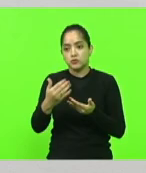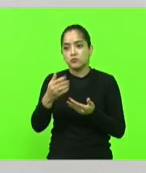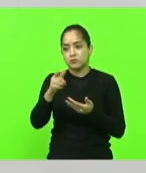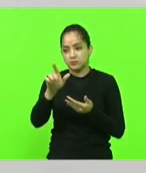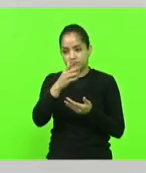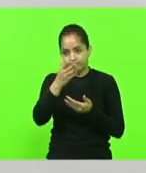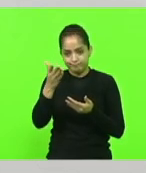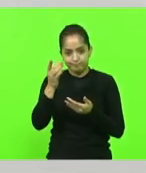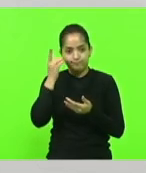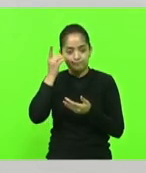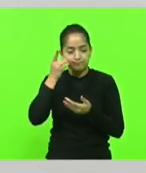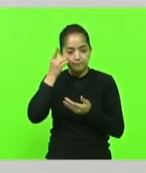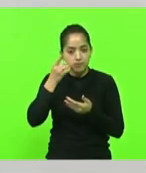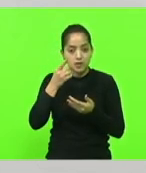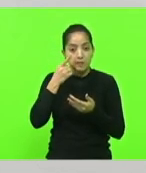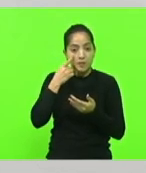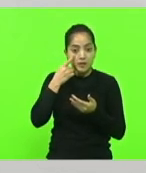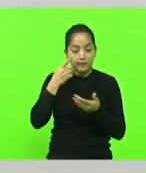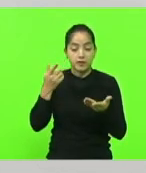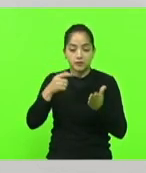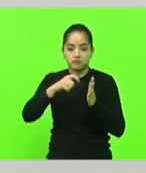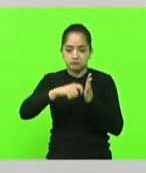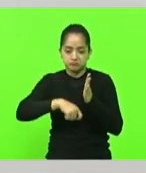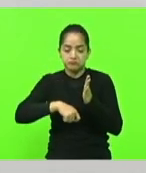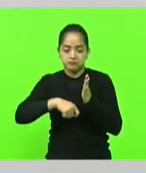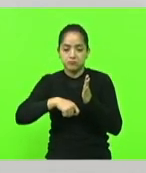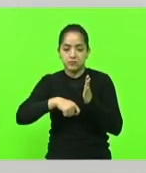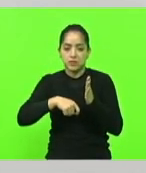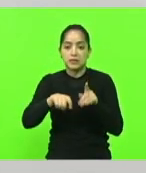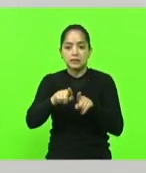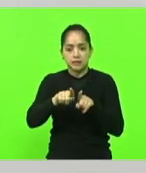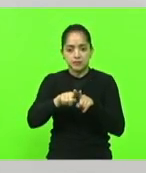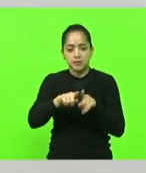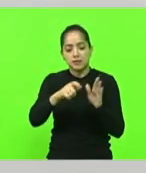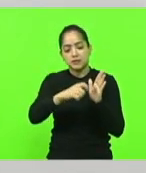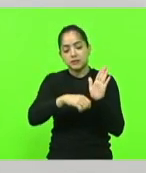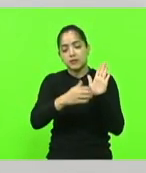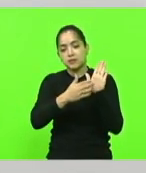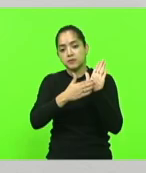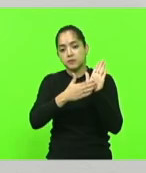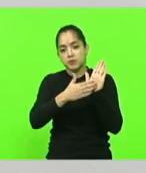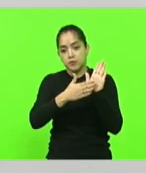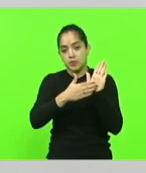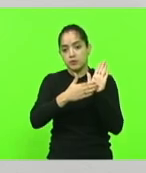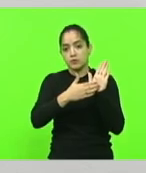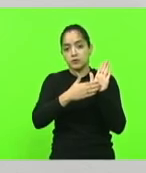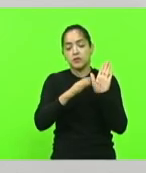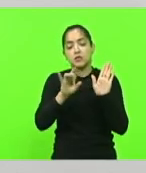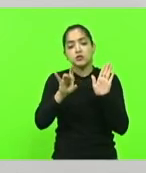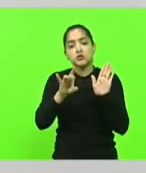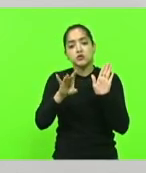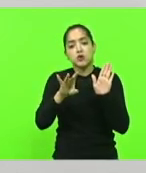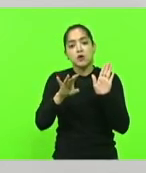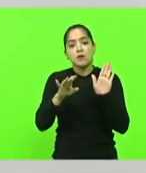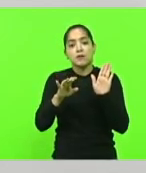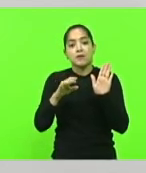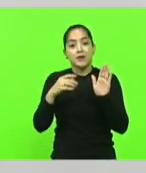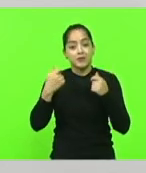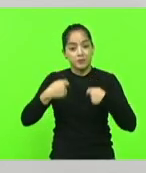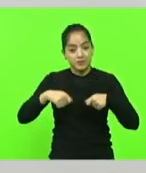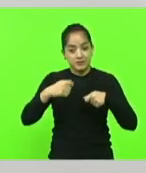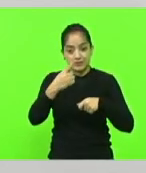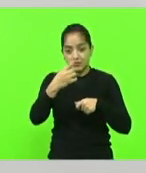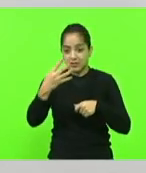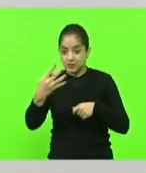né, para também assinarem essa proposta aqui, simples, só para, eu preciso de 14 assinaturas para